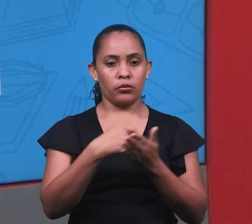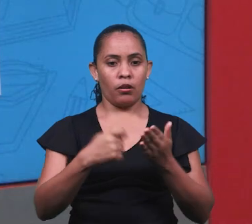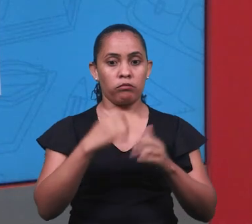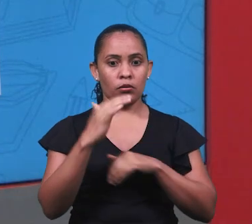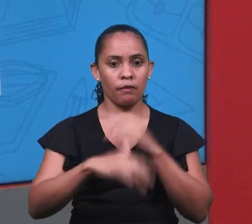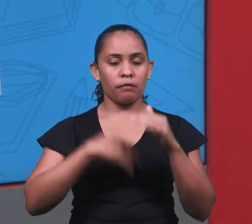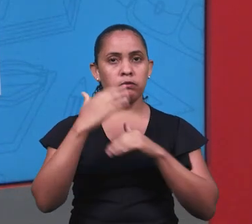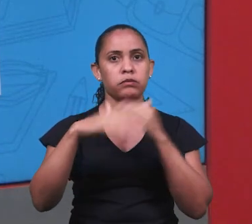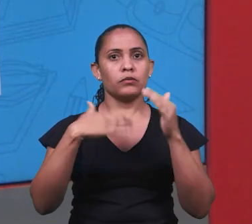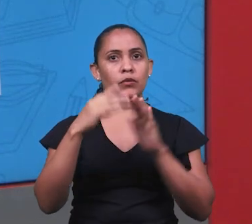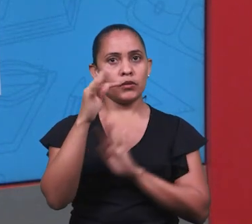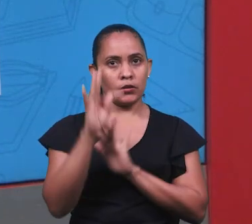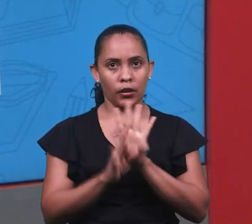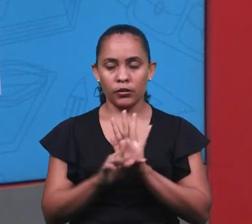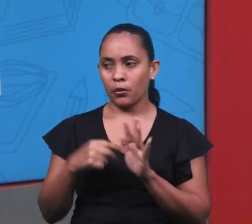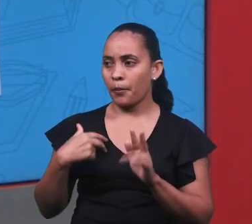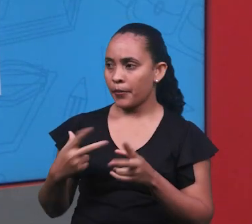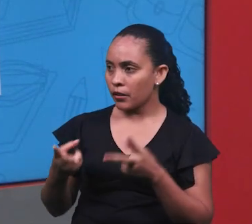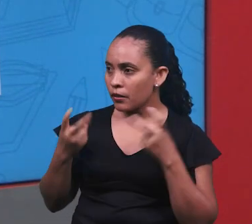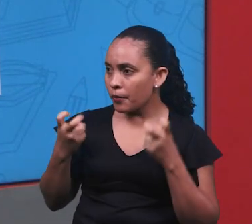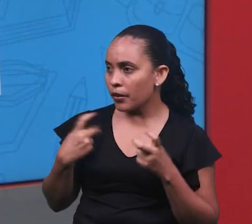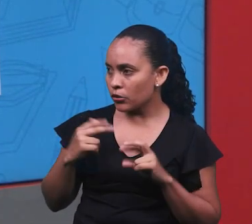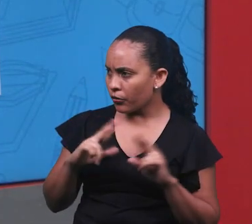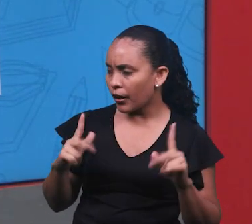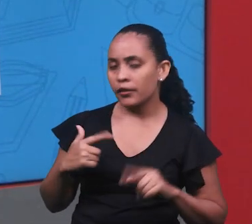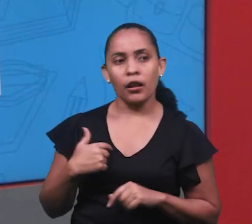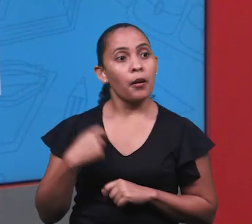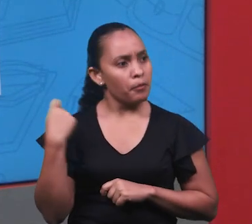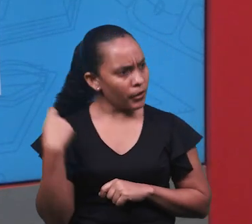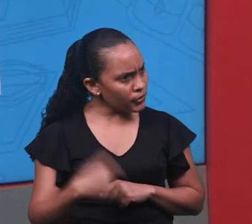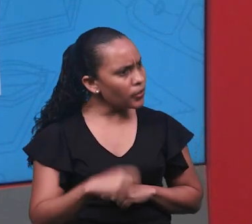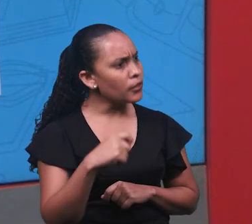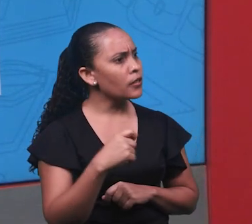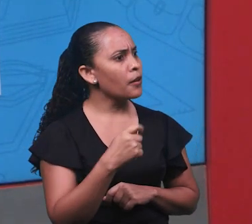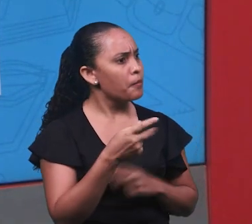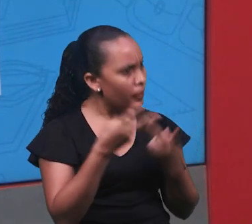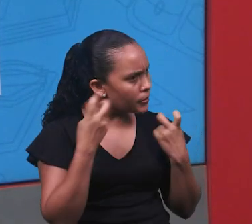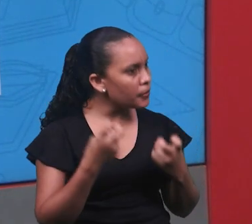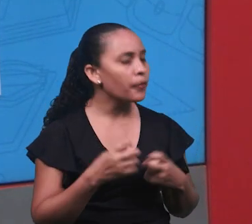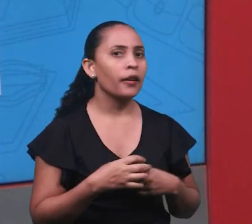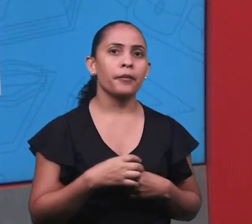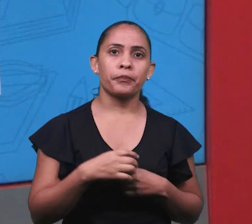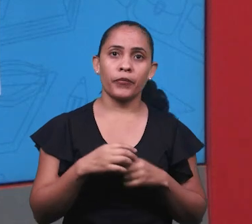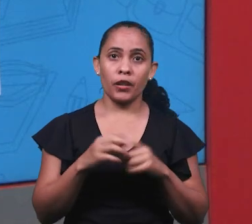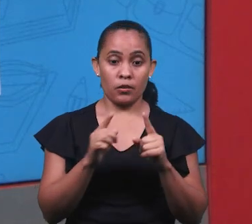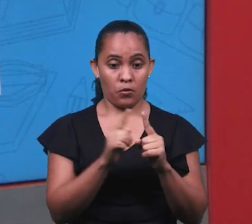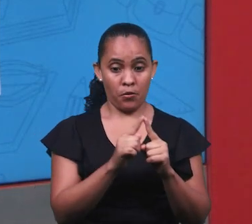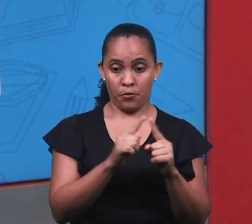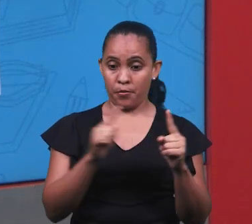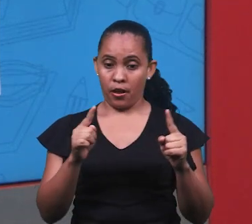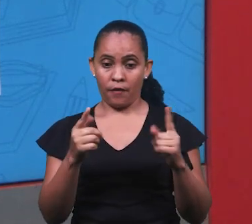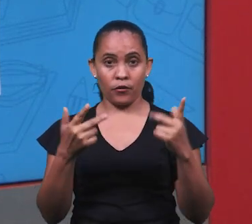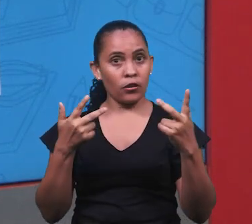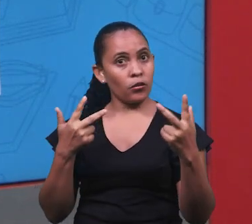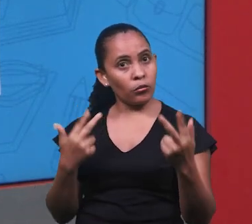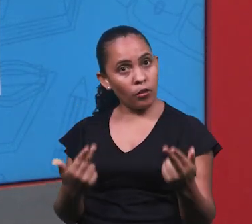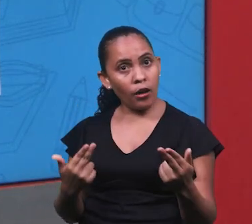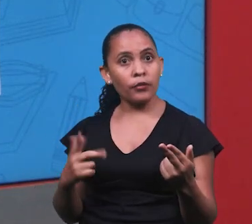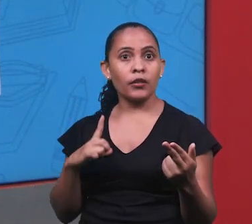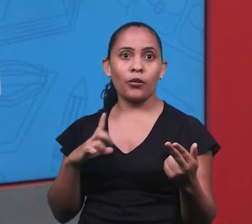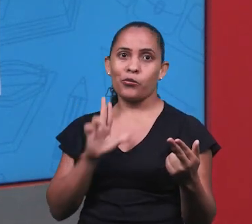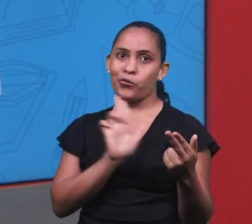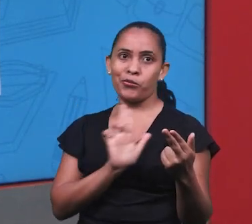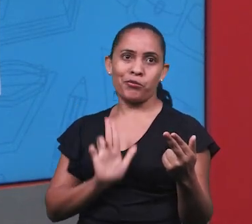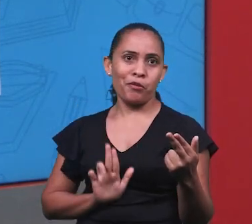consigo perceber essa diferença. Você precisa perceber. E eu até disse o seguinte, né? Se esses parágrafos fossem iguais, eles teriam o mesmo